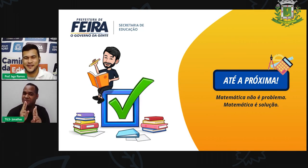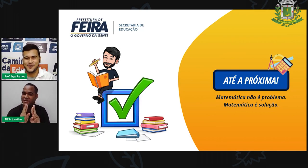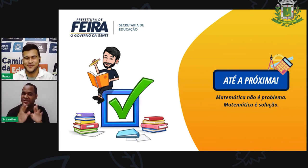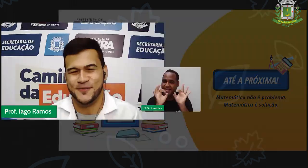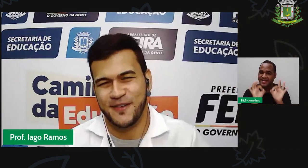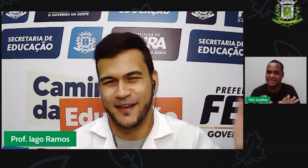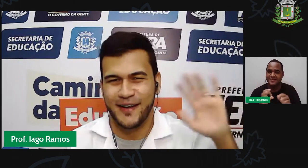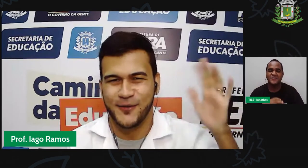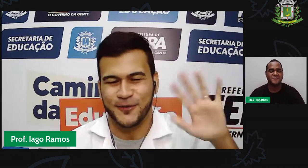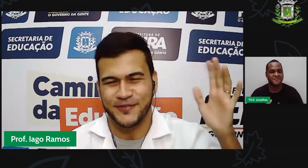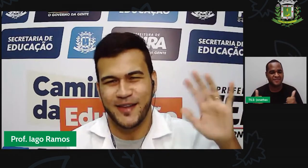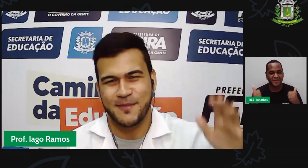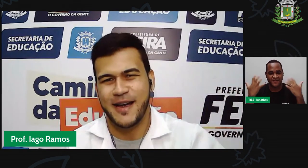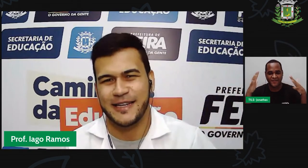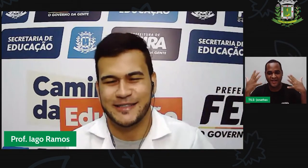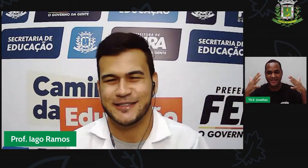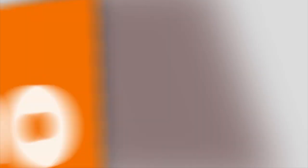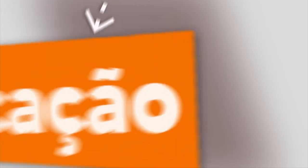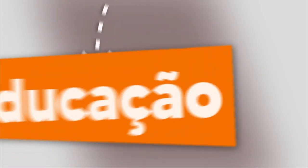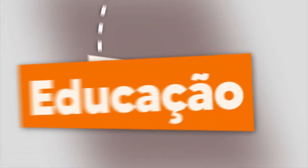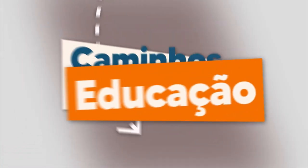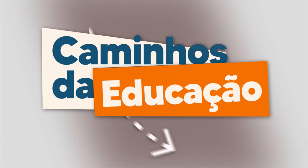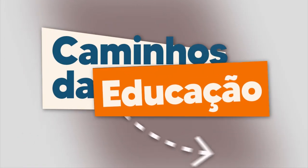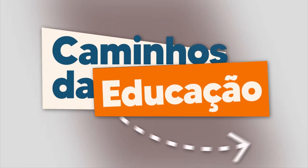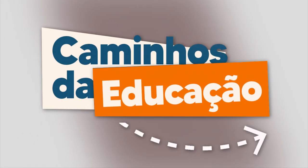solução. Valeu. Até mais.